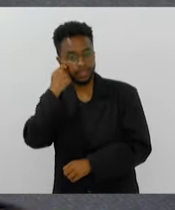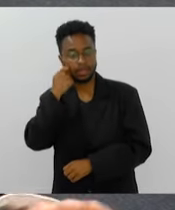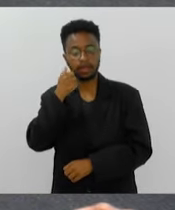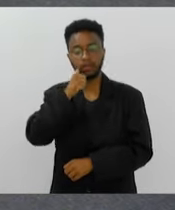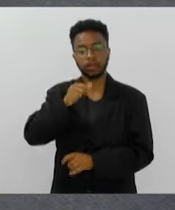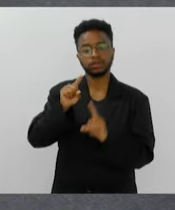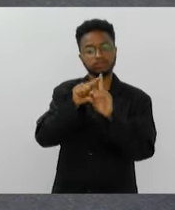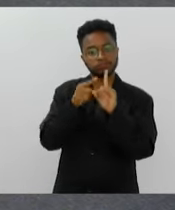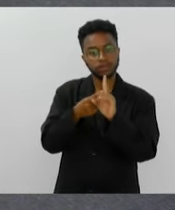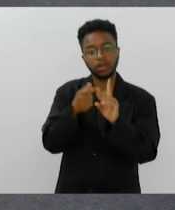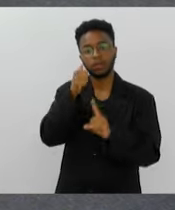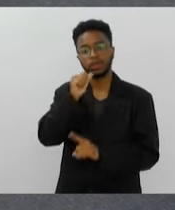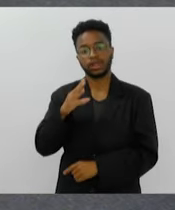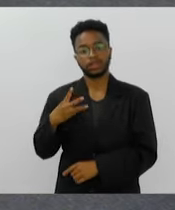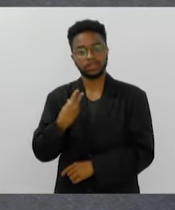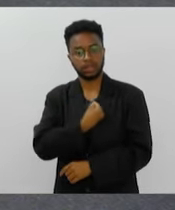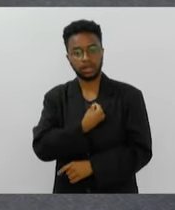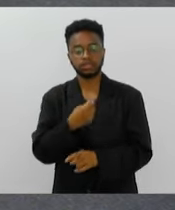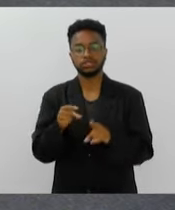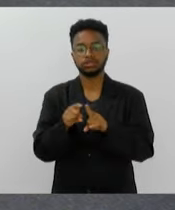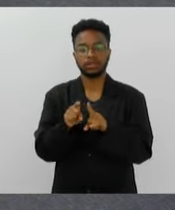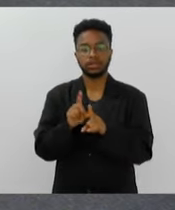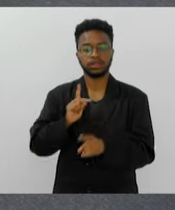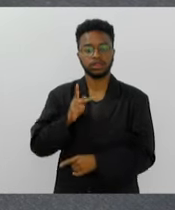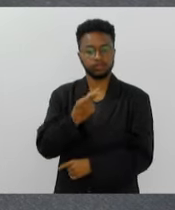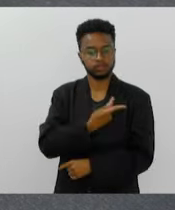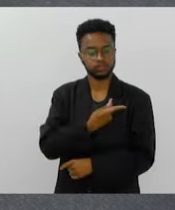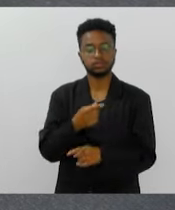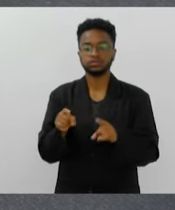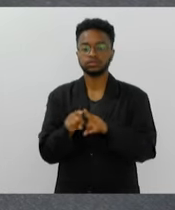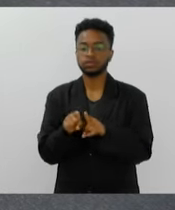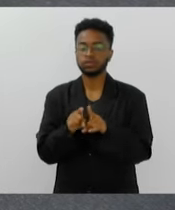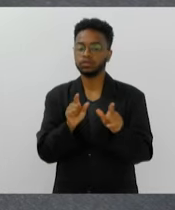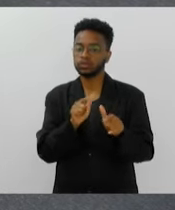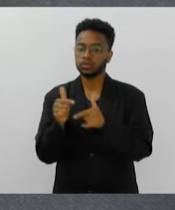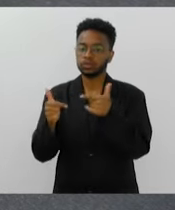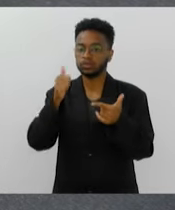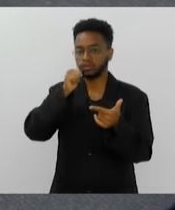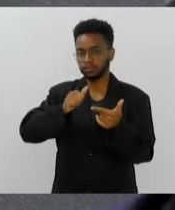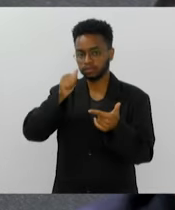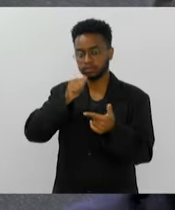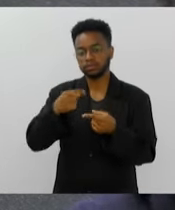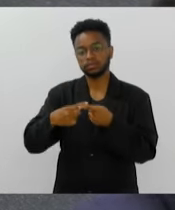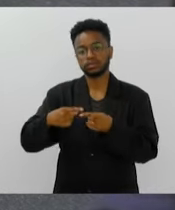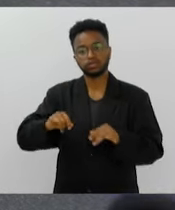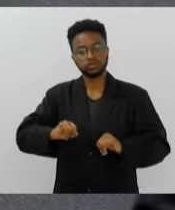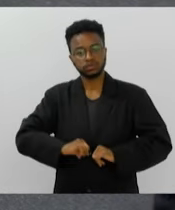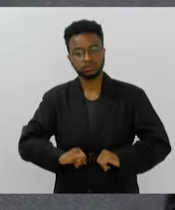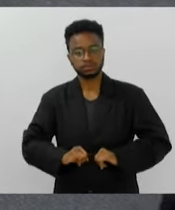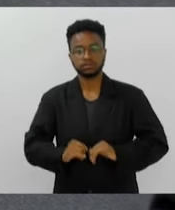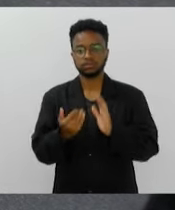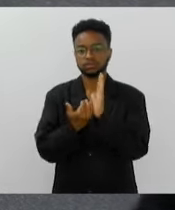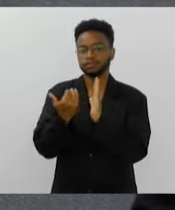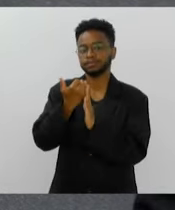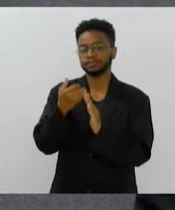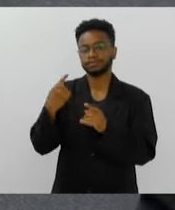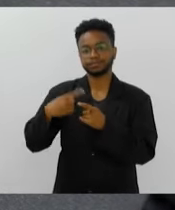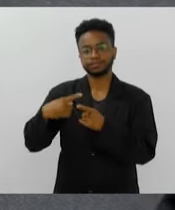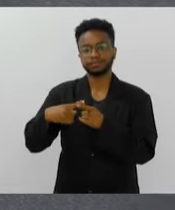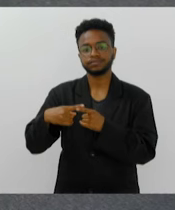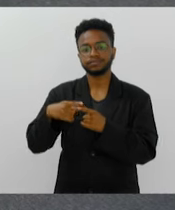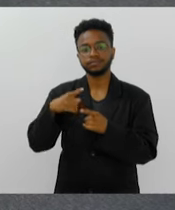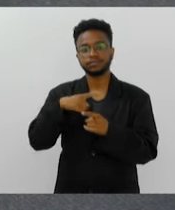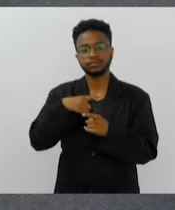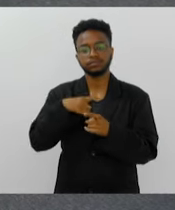falo de mulheres transsexuais e travestis enfim mulheres que sofrem ainda mais com interdição com todos